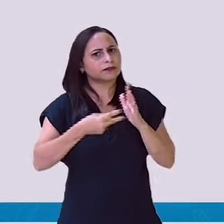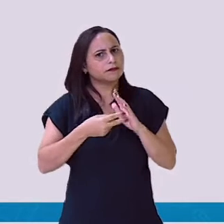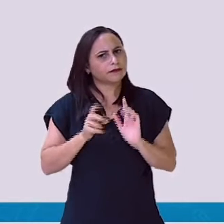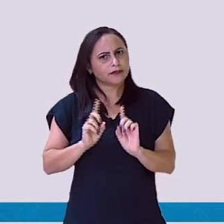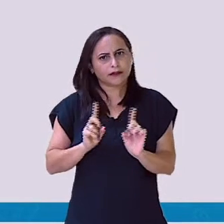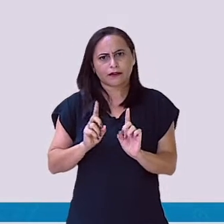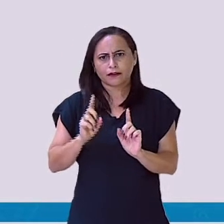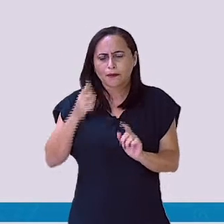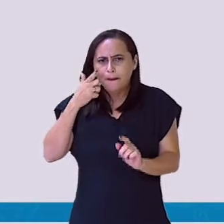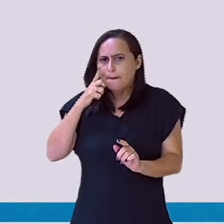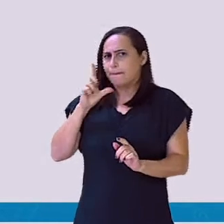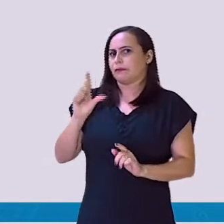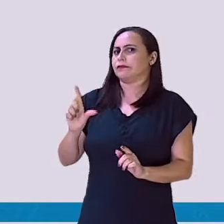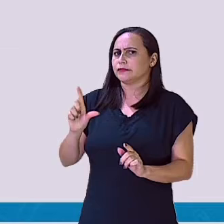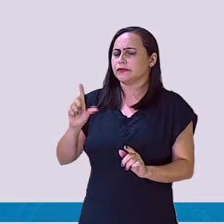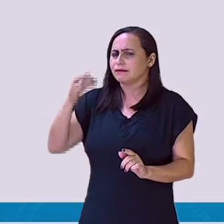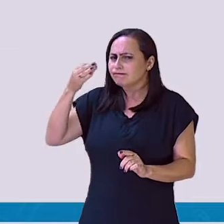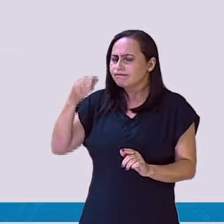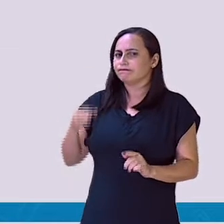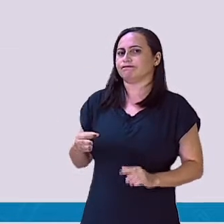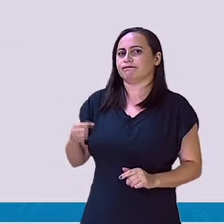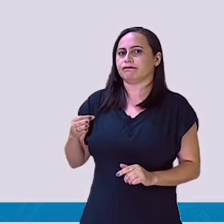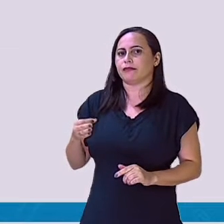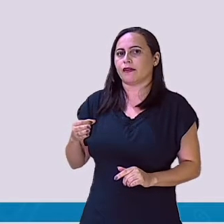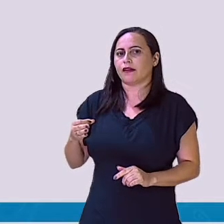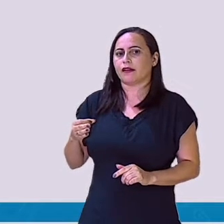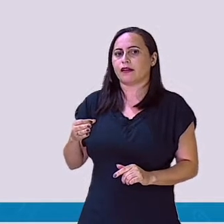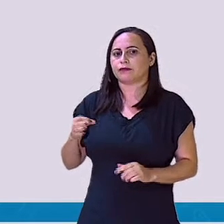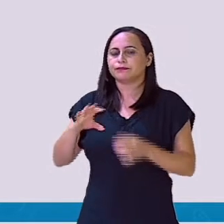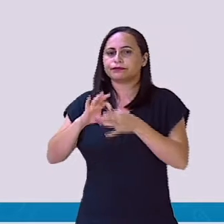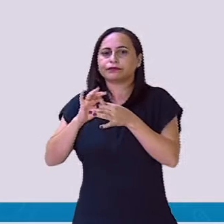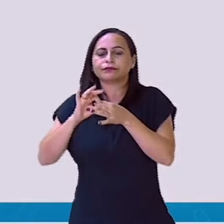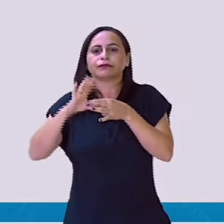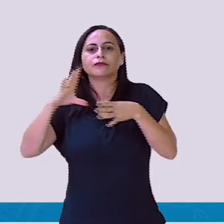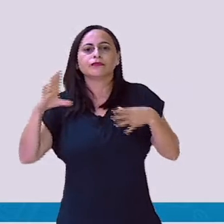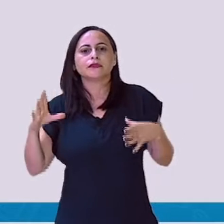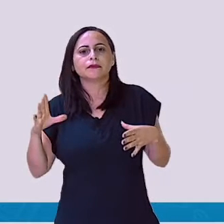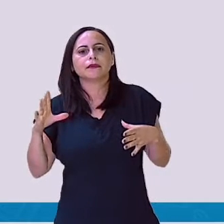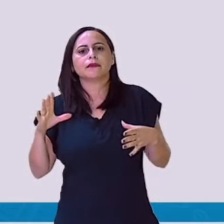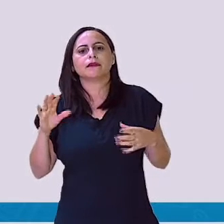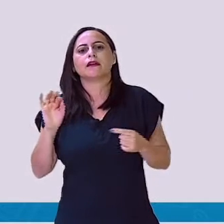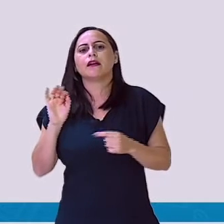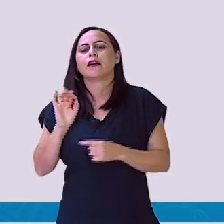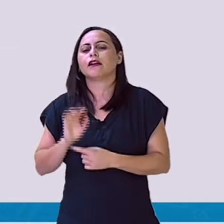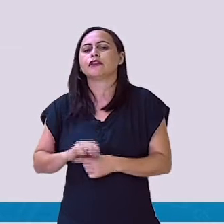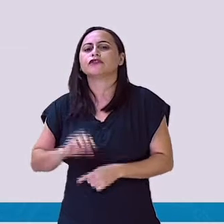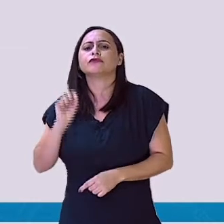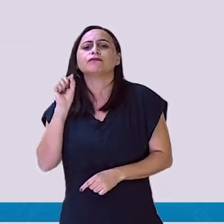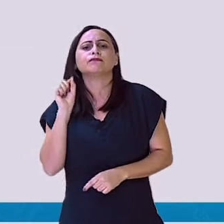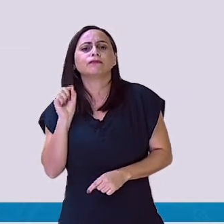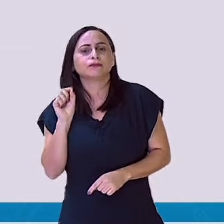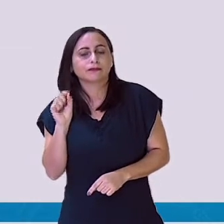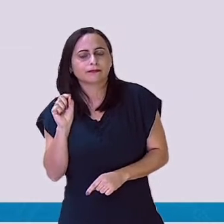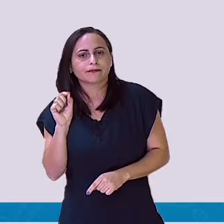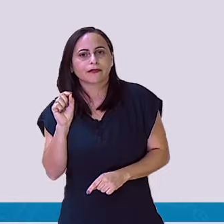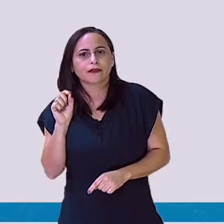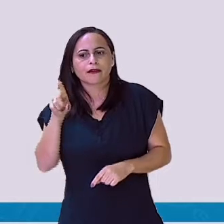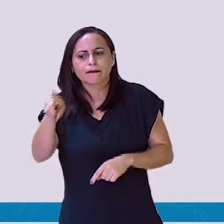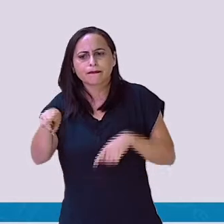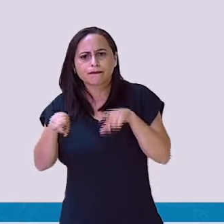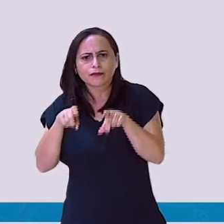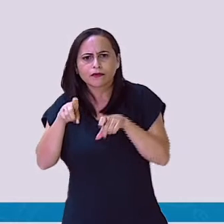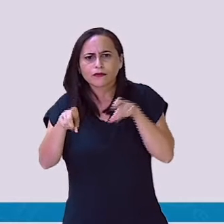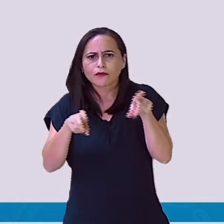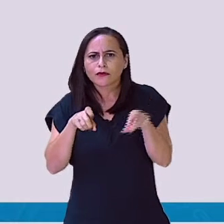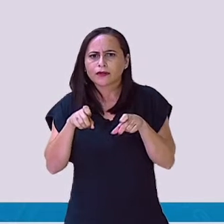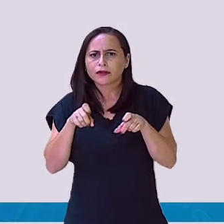consegui-lo infalivelmente. A liberdade, que consiste em escolher dentro do